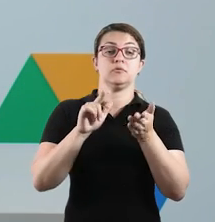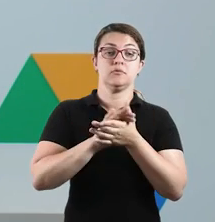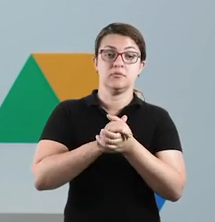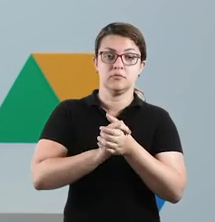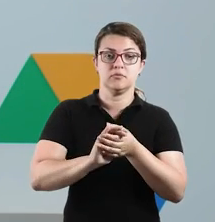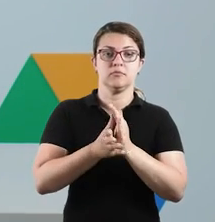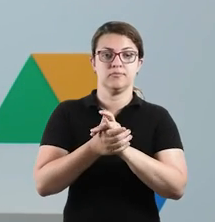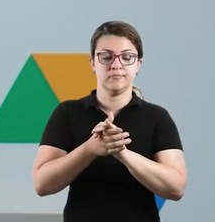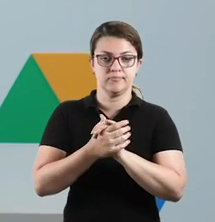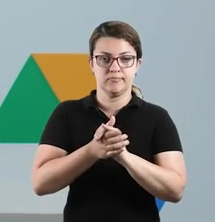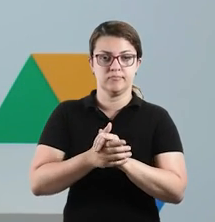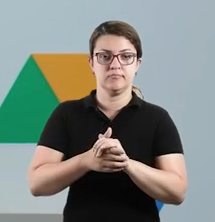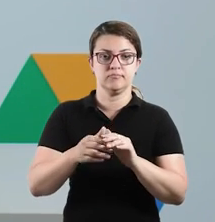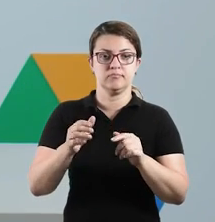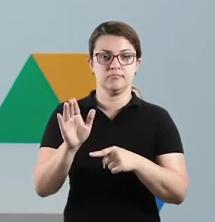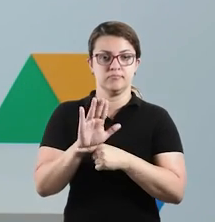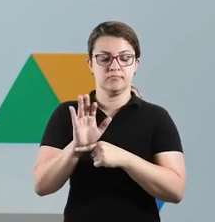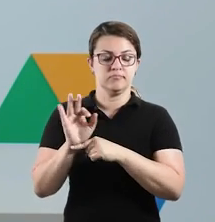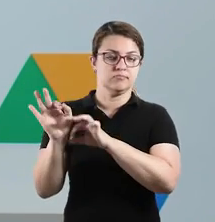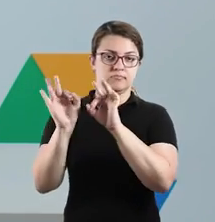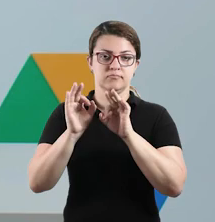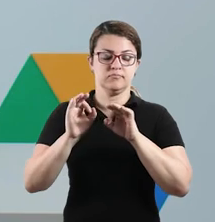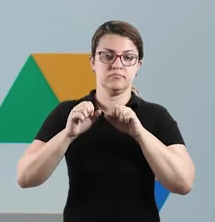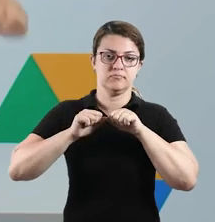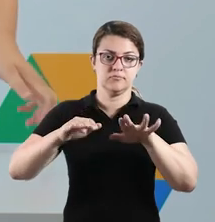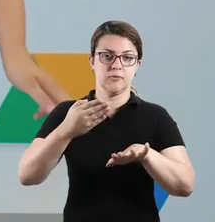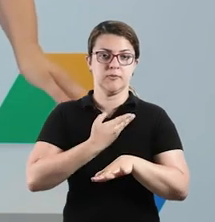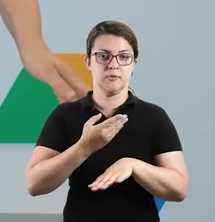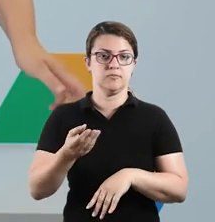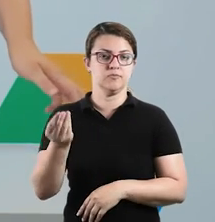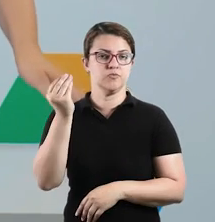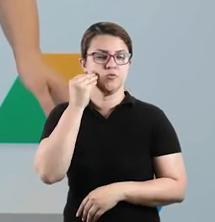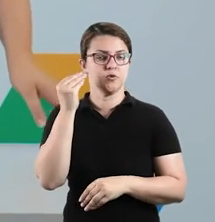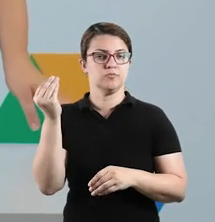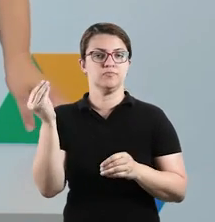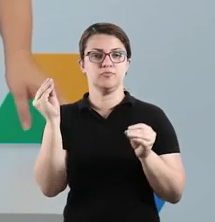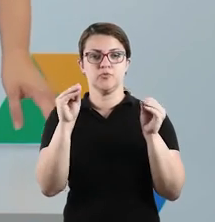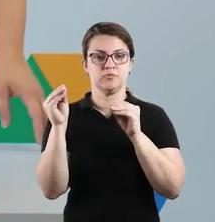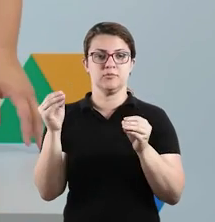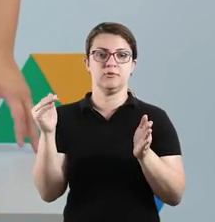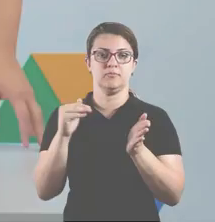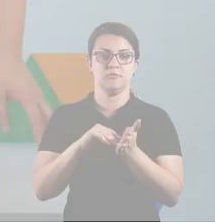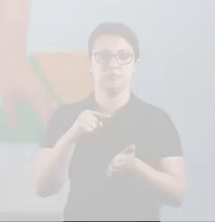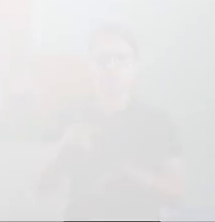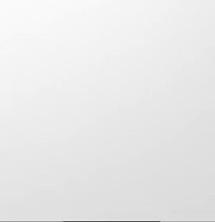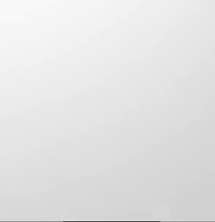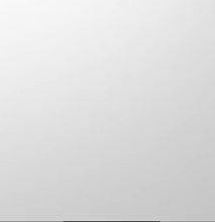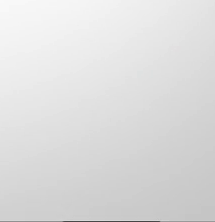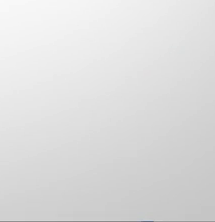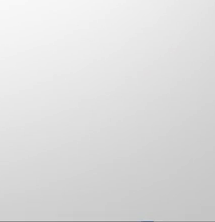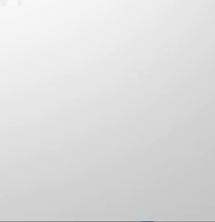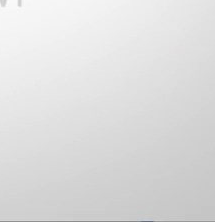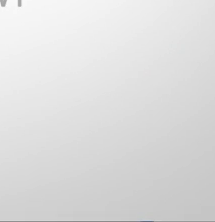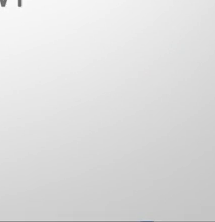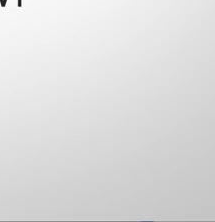lave bem as mãos. Compartilhe esse link com seu amigo aqui, tá bom? Um grande beijo e até mais!